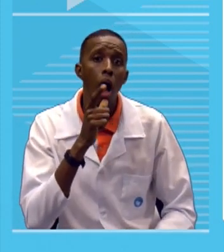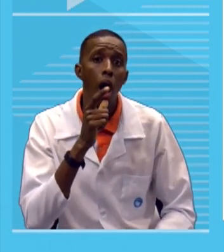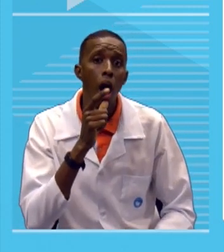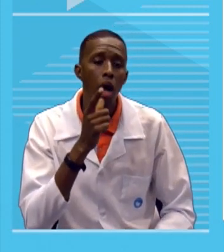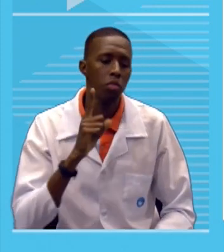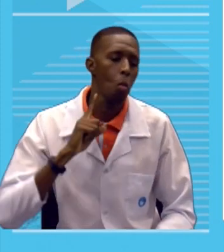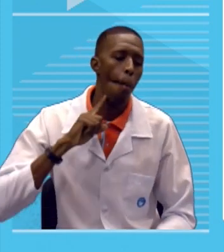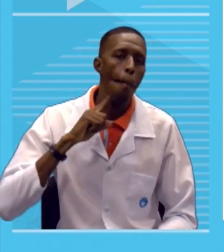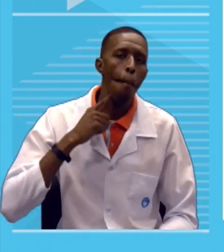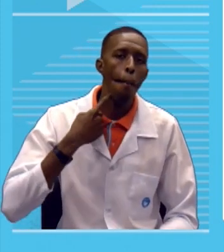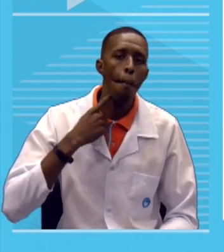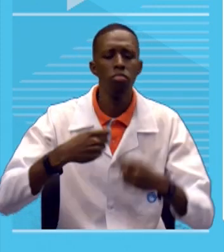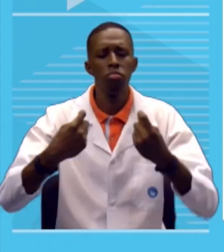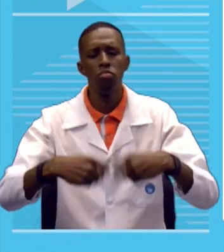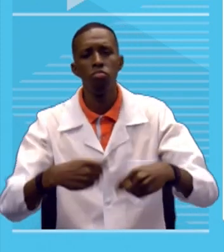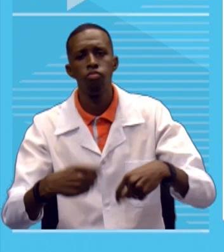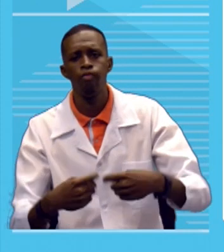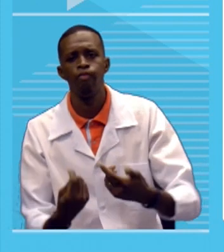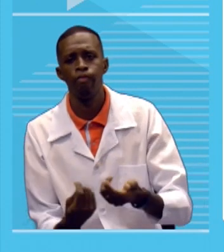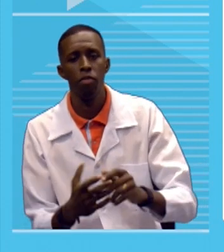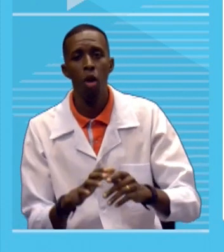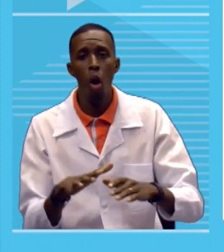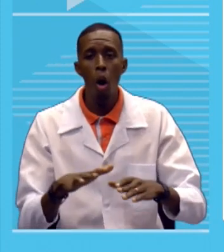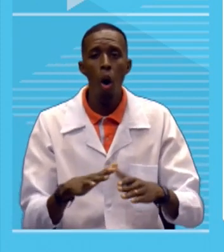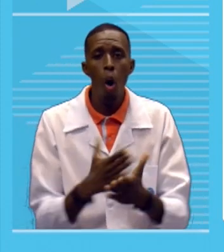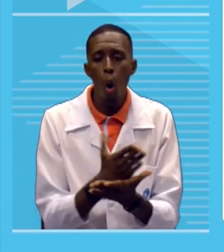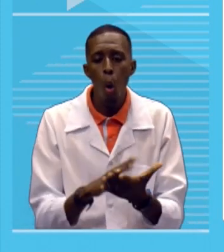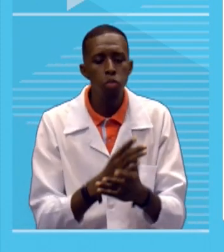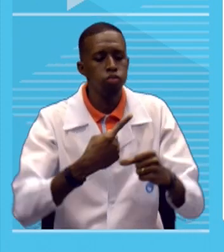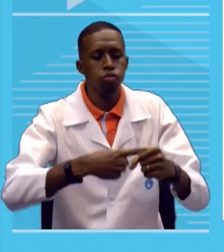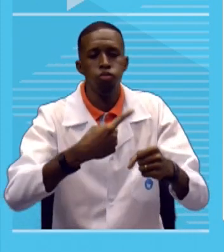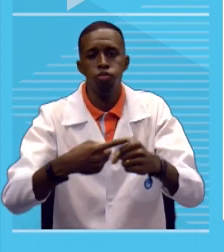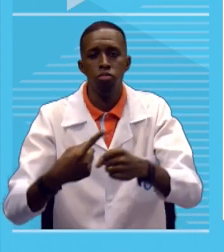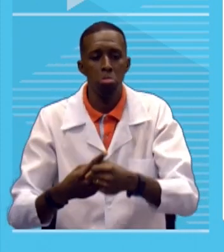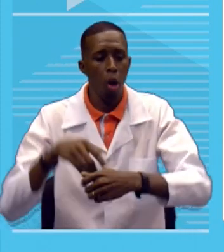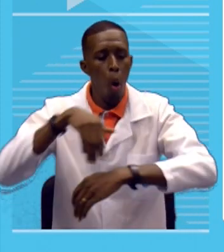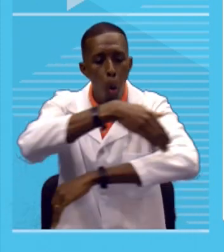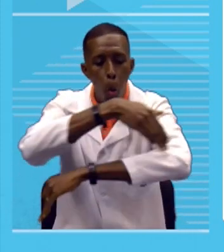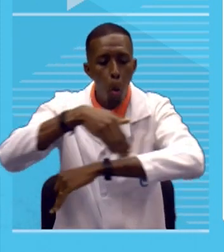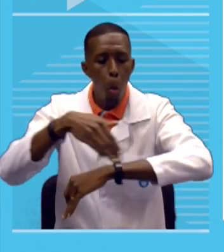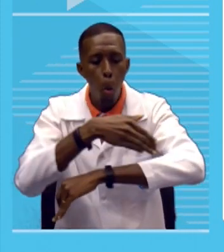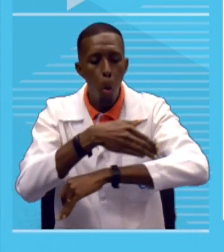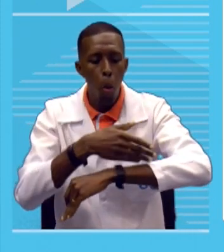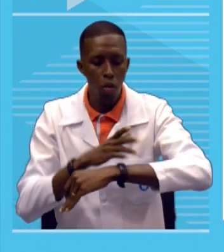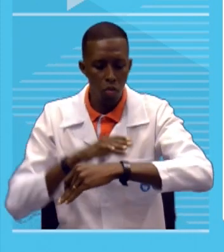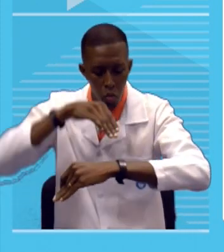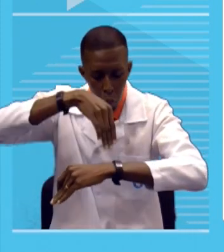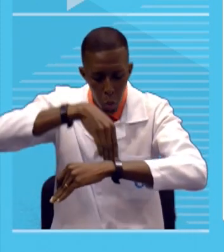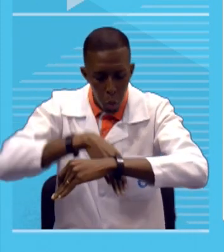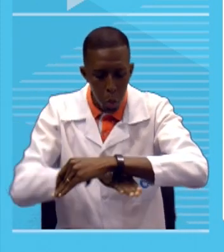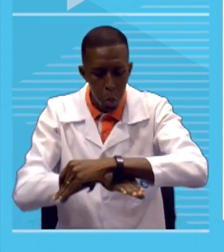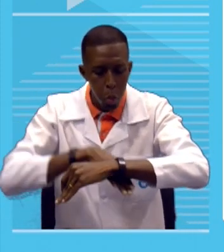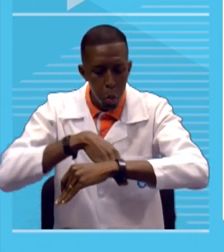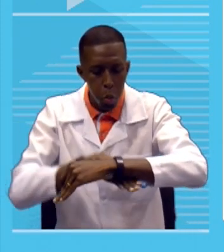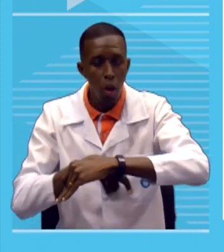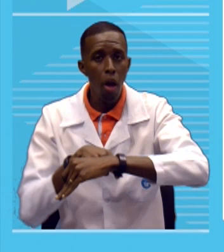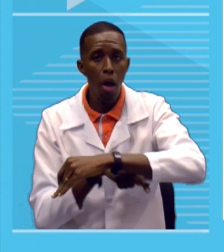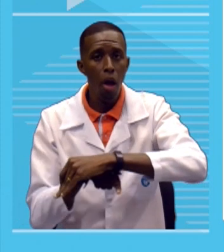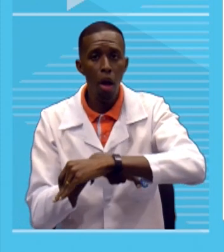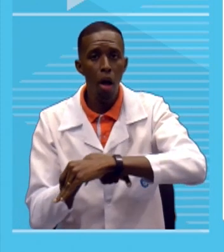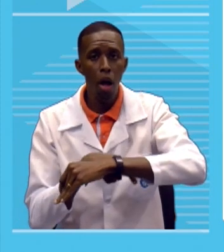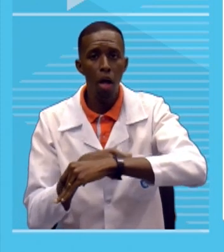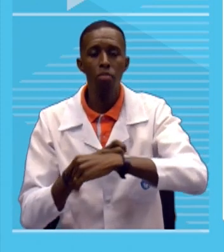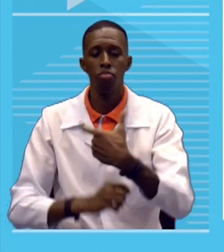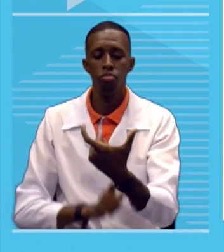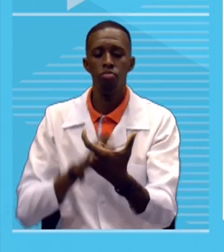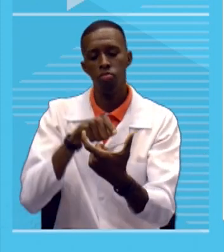sério no Brasil, gente. Inclusive, a última pesquisa que foi realizada, né, de novembro até abril, no Brasil, na PNAD,